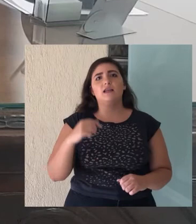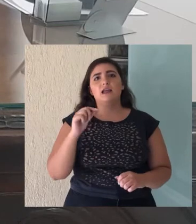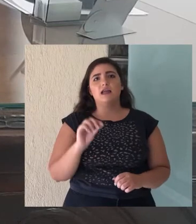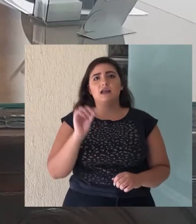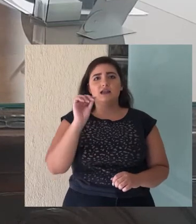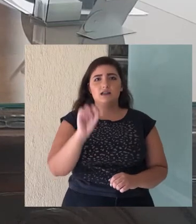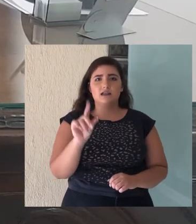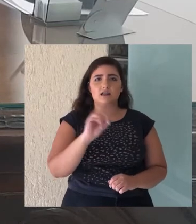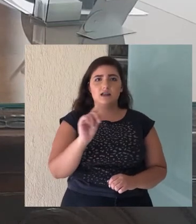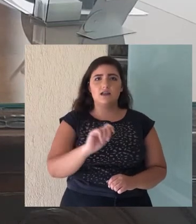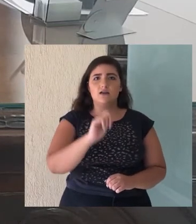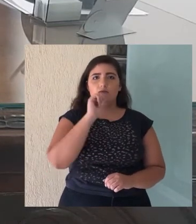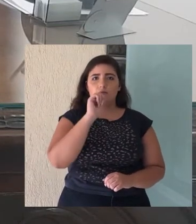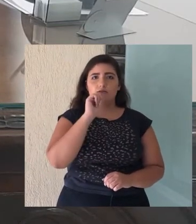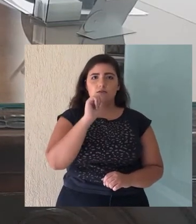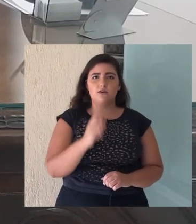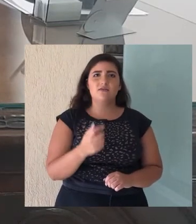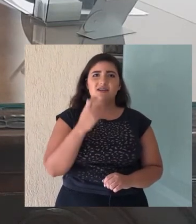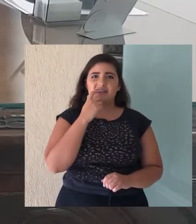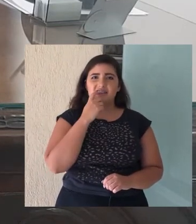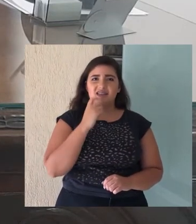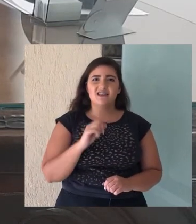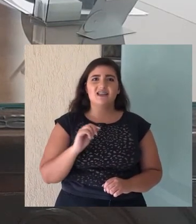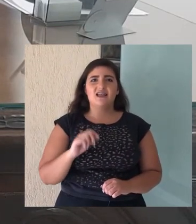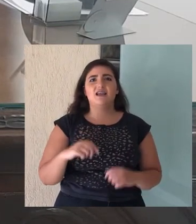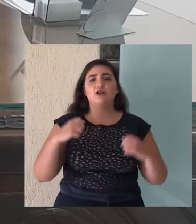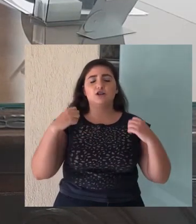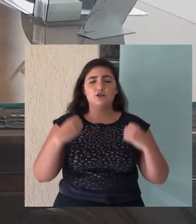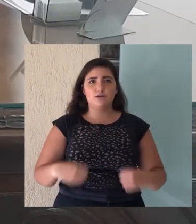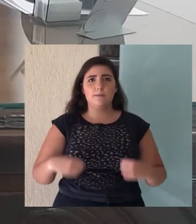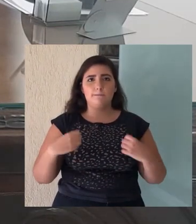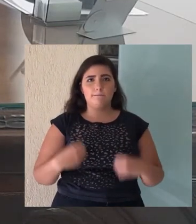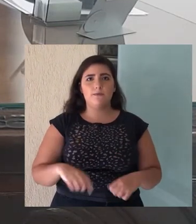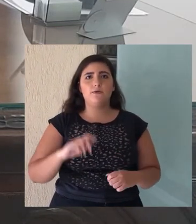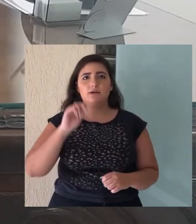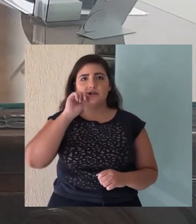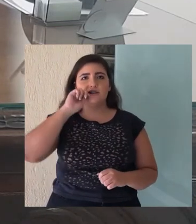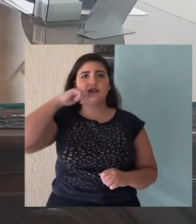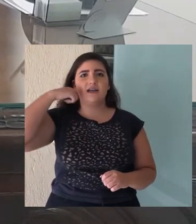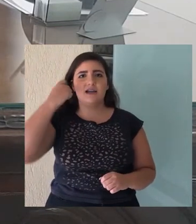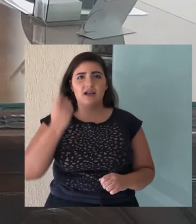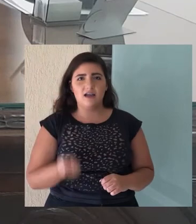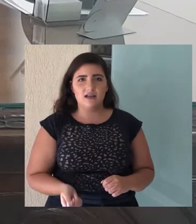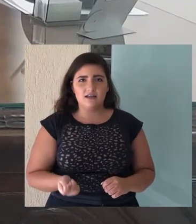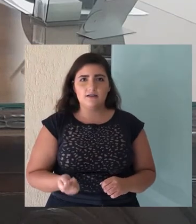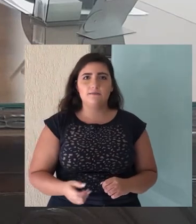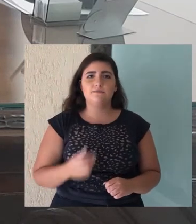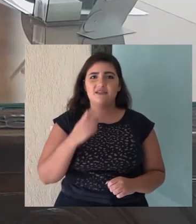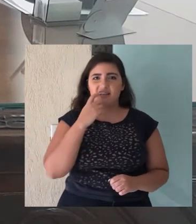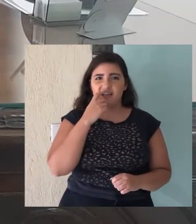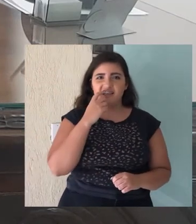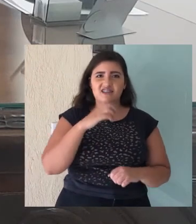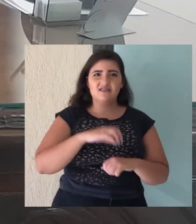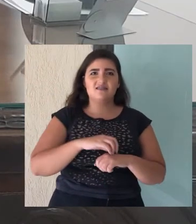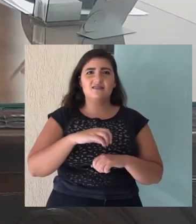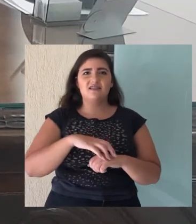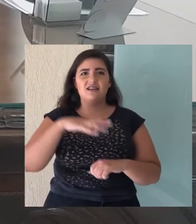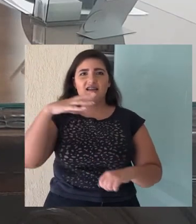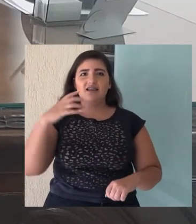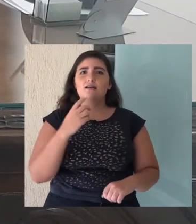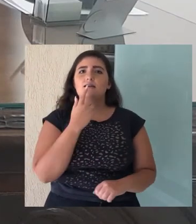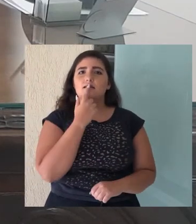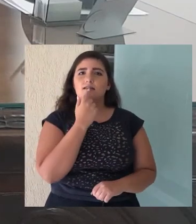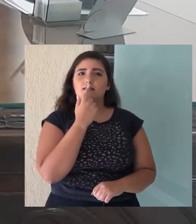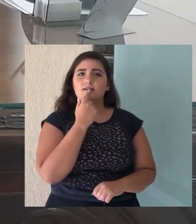e, consequentemente, a cárie. Tá? Doença periodontal, quando você acumula placa na região cervical dos